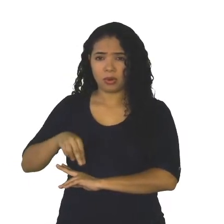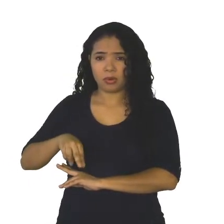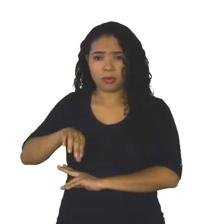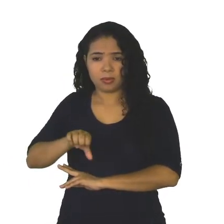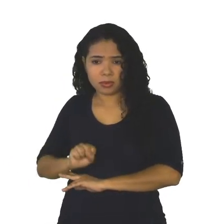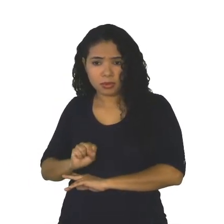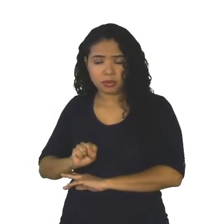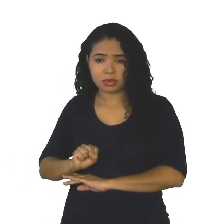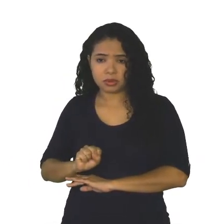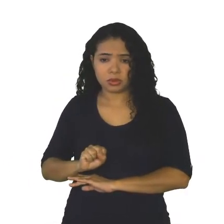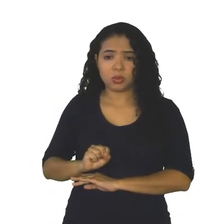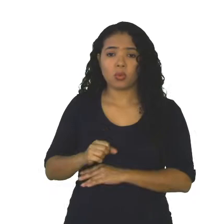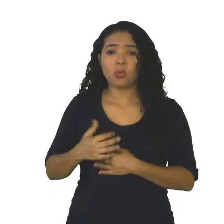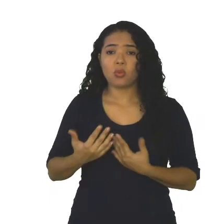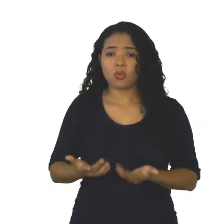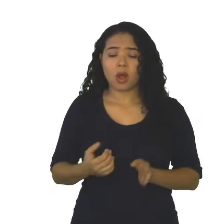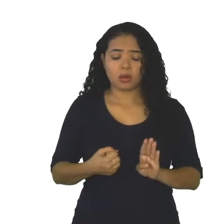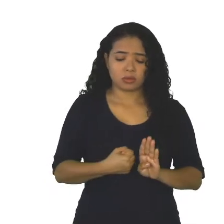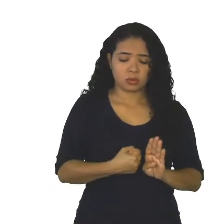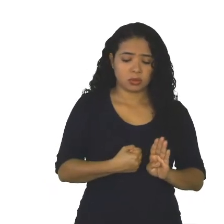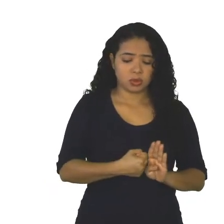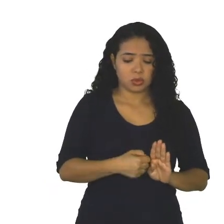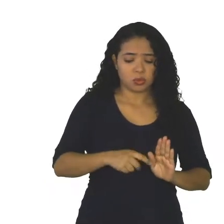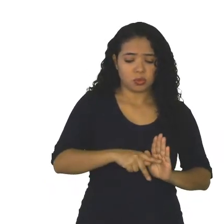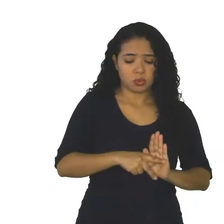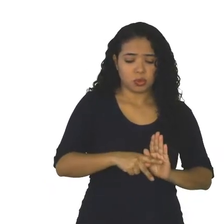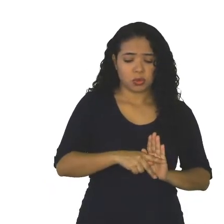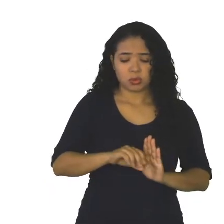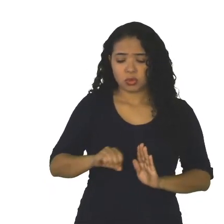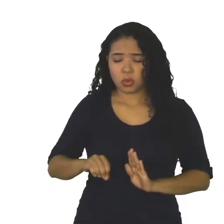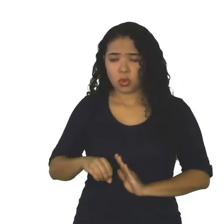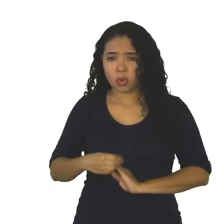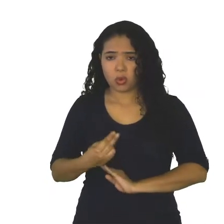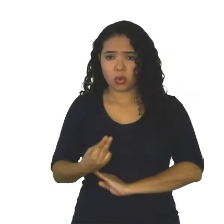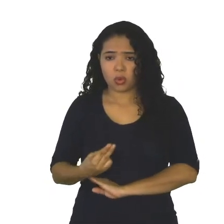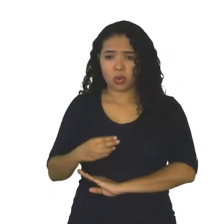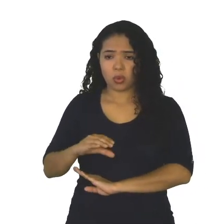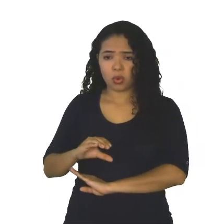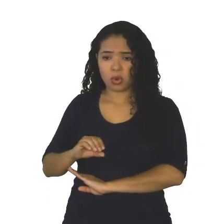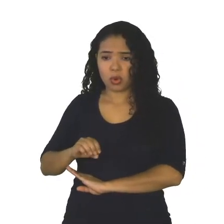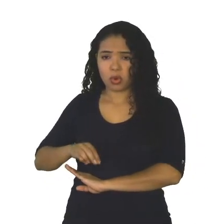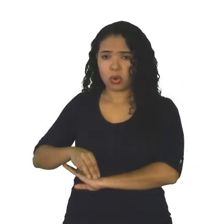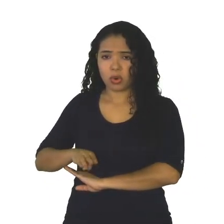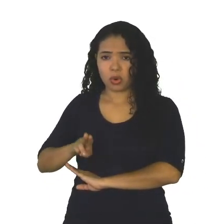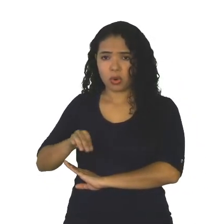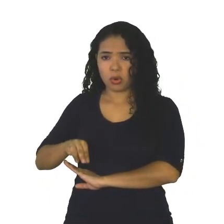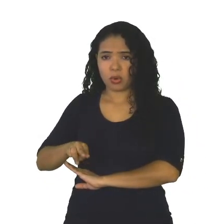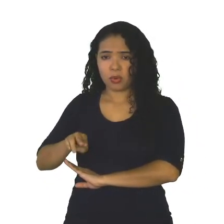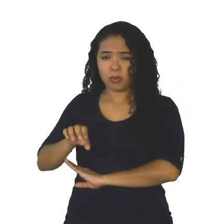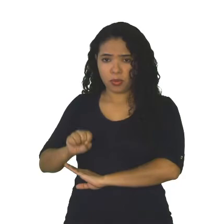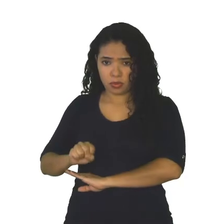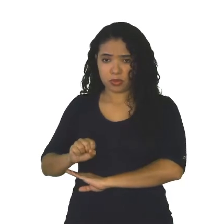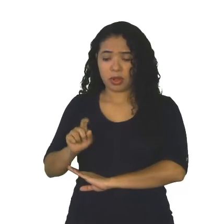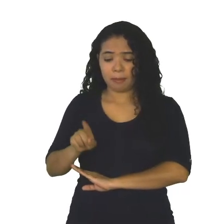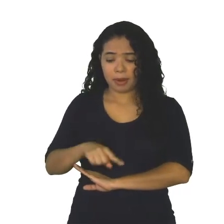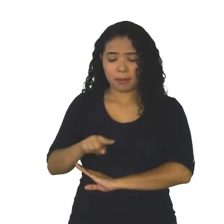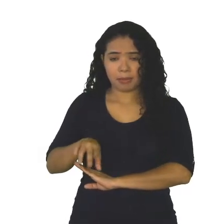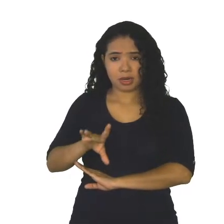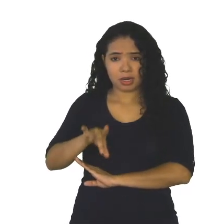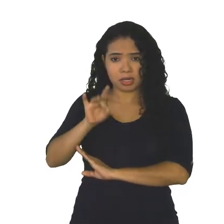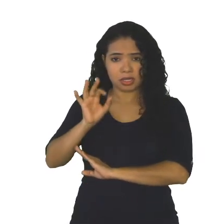se são substantivos próprios ou comuns e marcar, ok? Aí vamos para